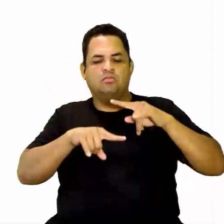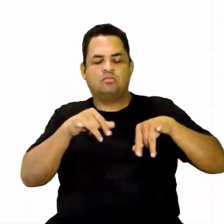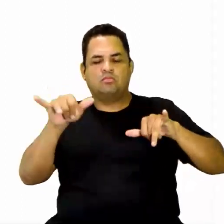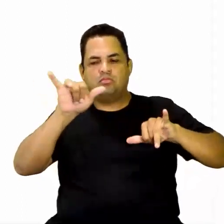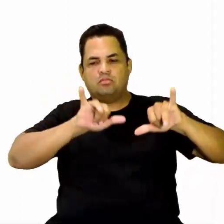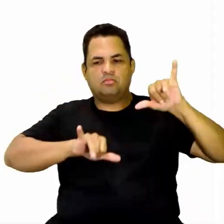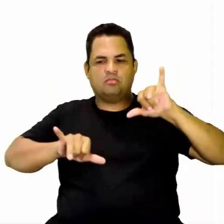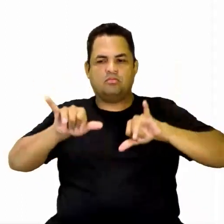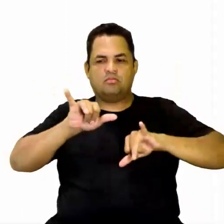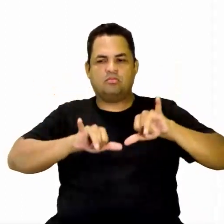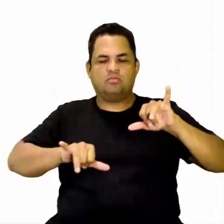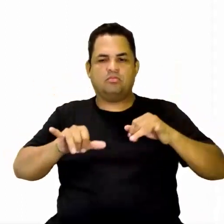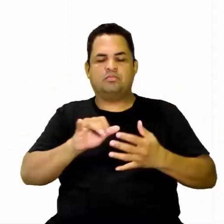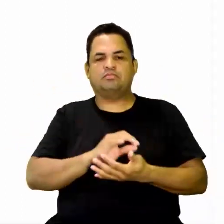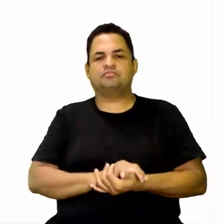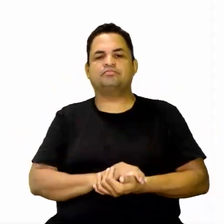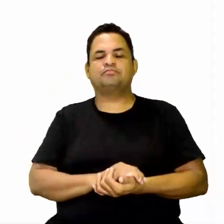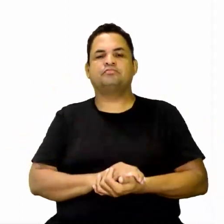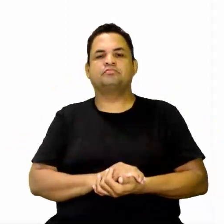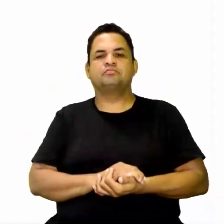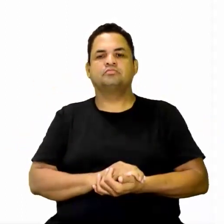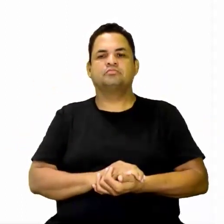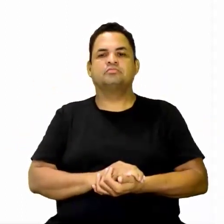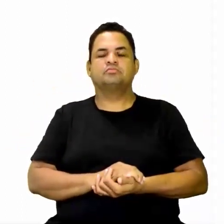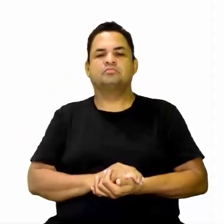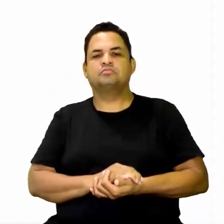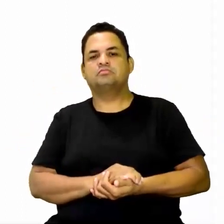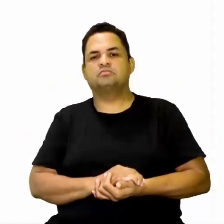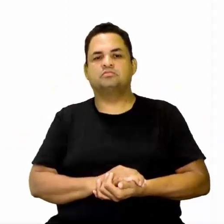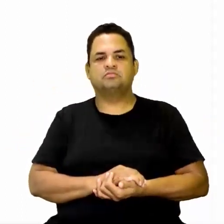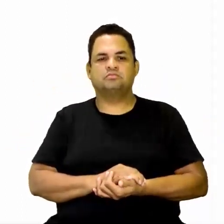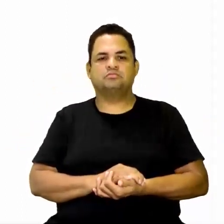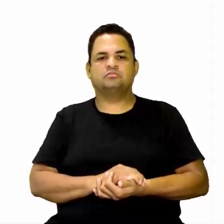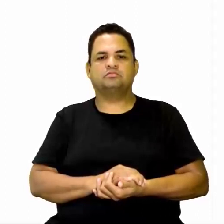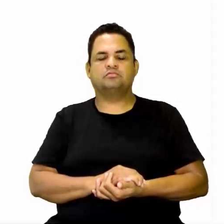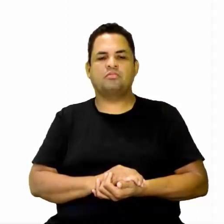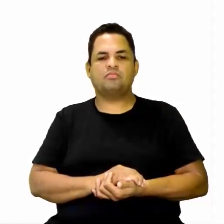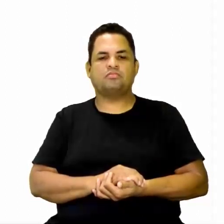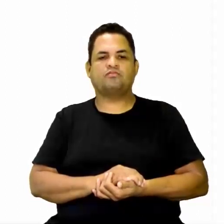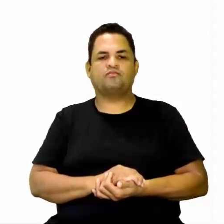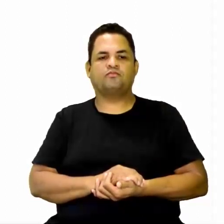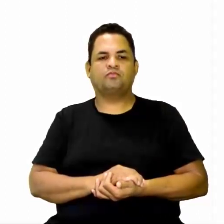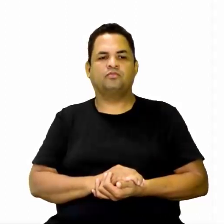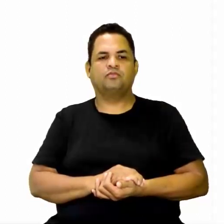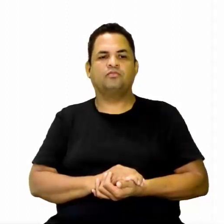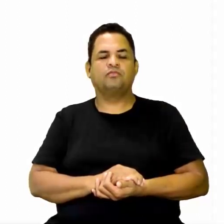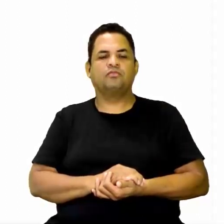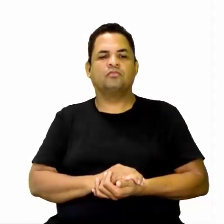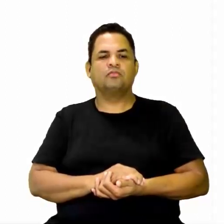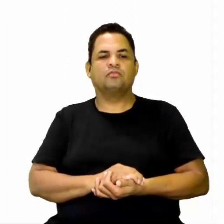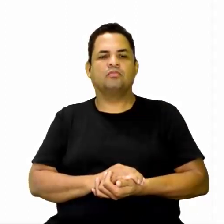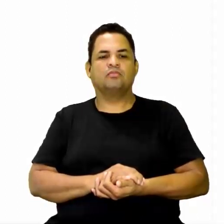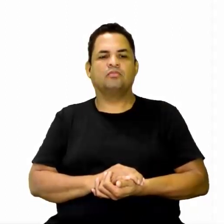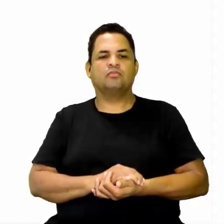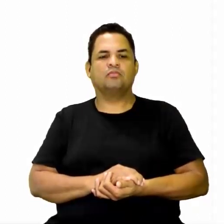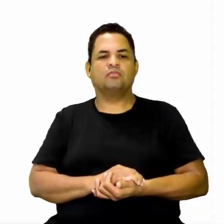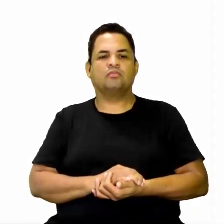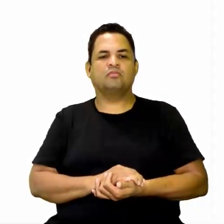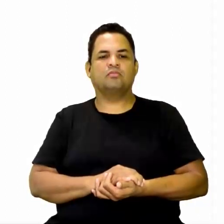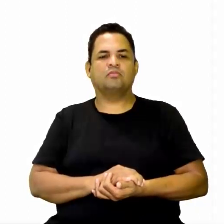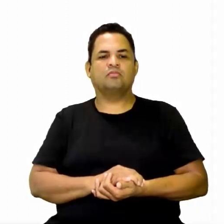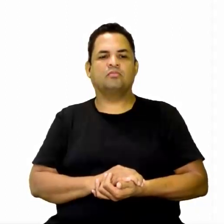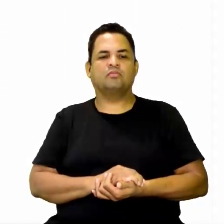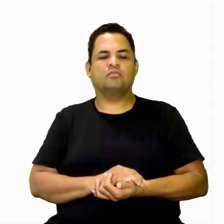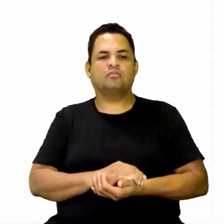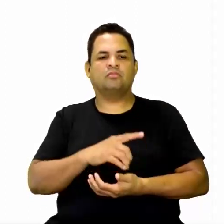formadas por átomos de elemento químico diferente. Sendo assim, vamos lá? Olha aí, então